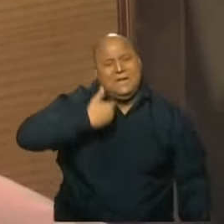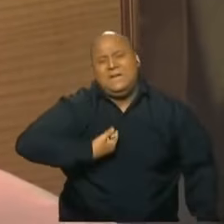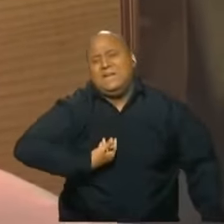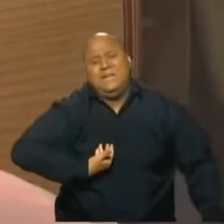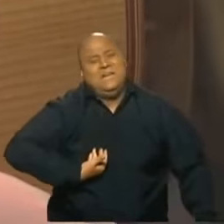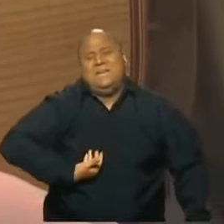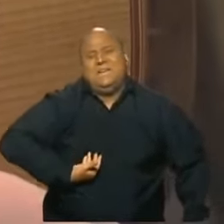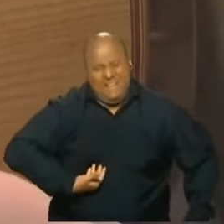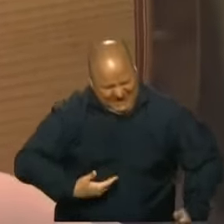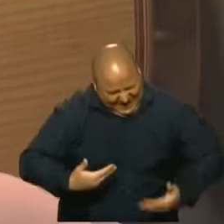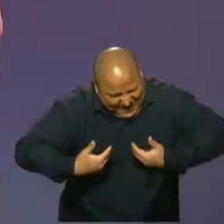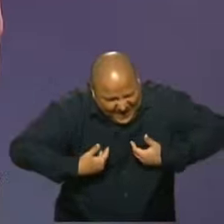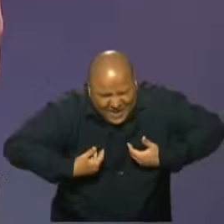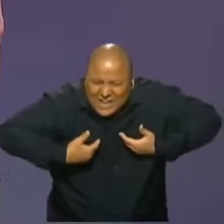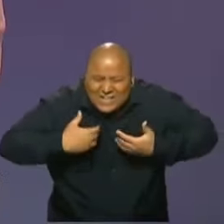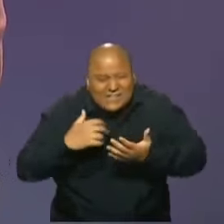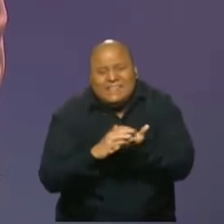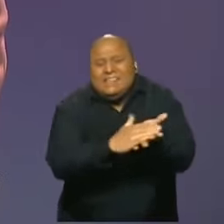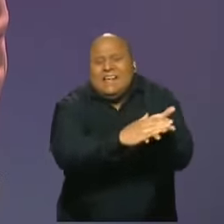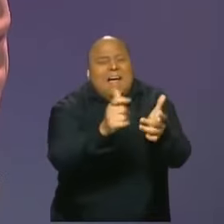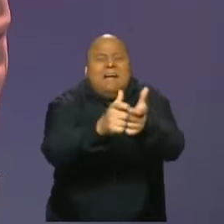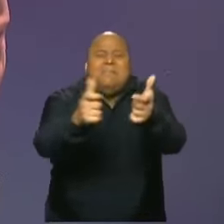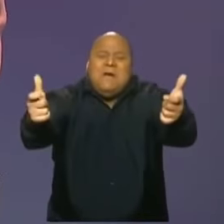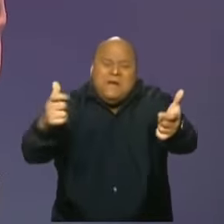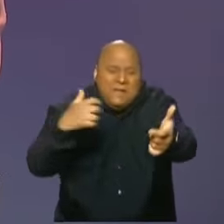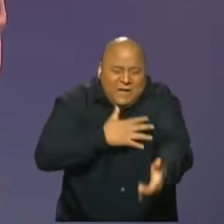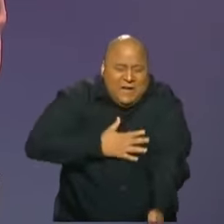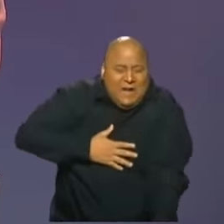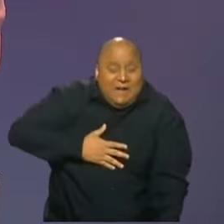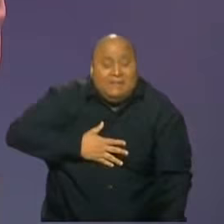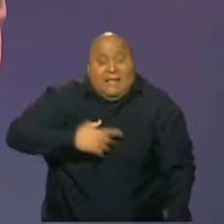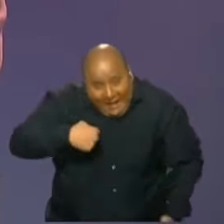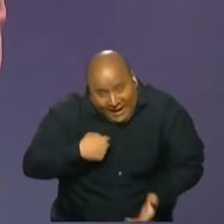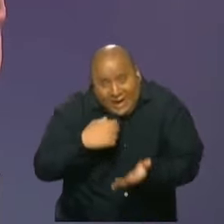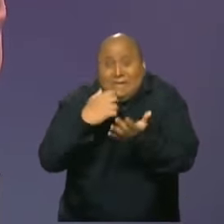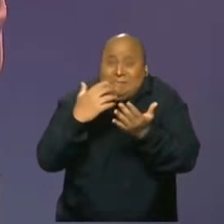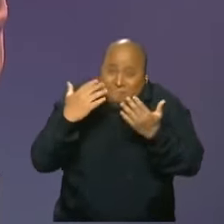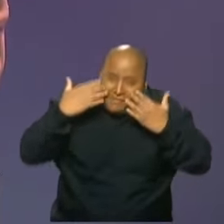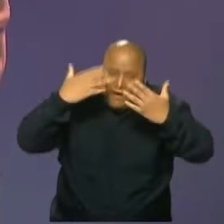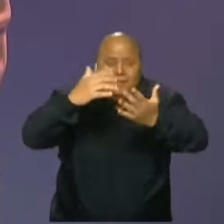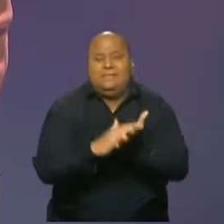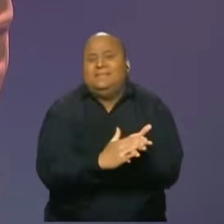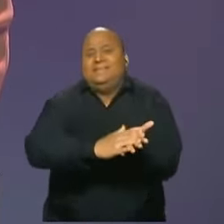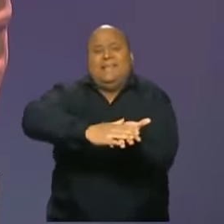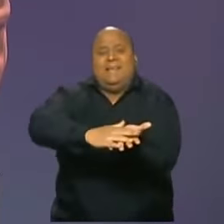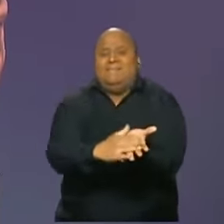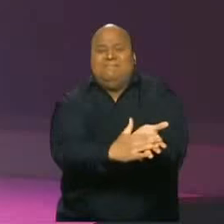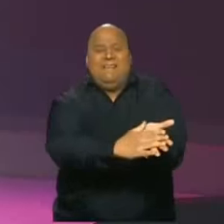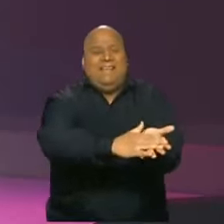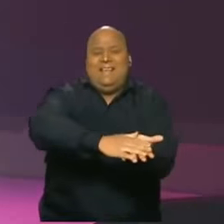valor. Eu sou o rei dos terreiros, eu sou o samba.